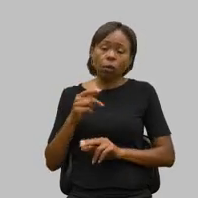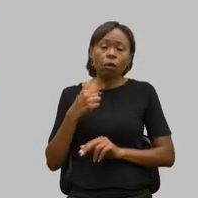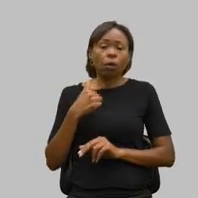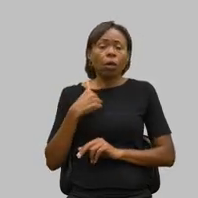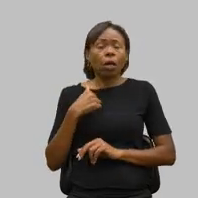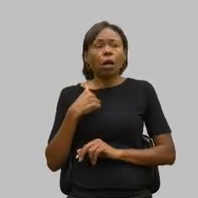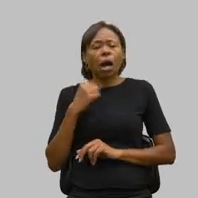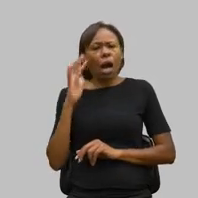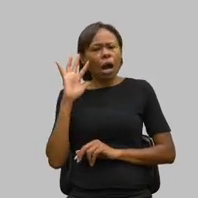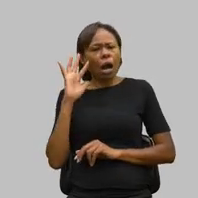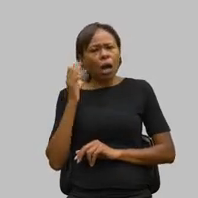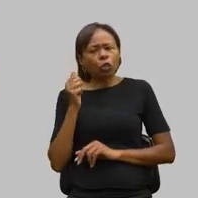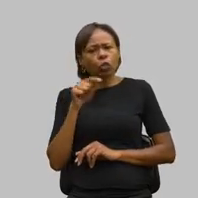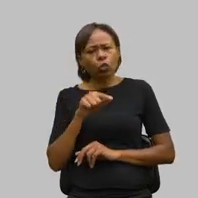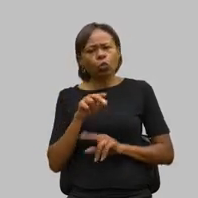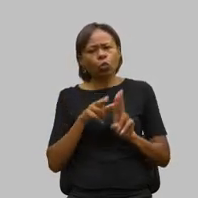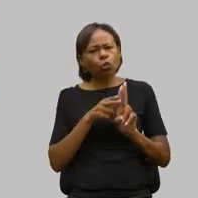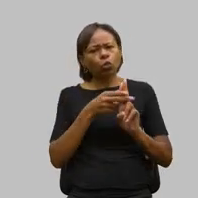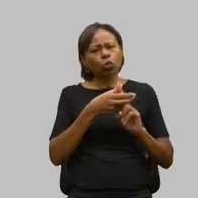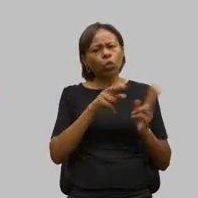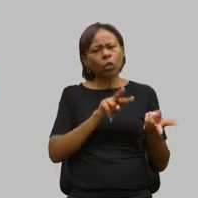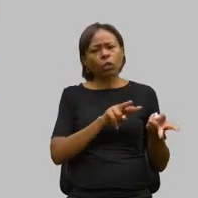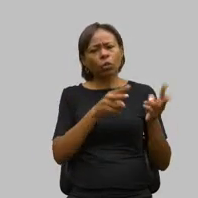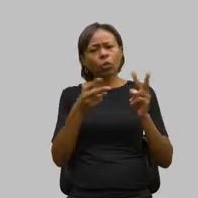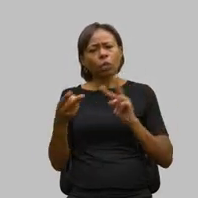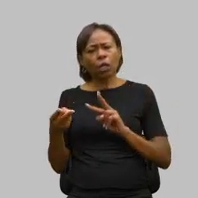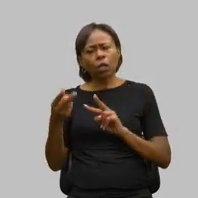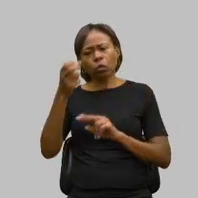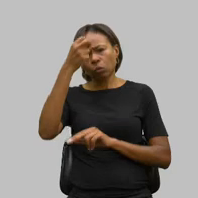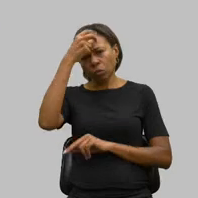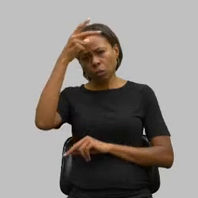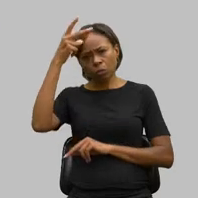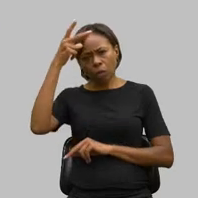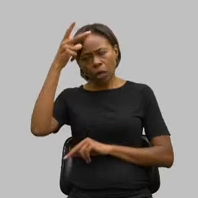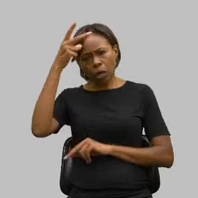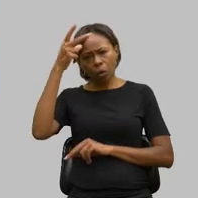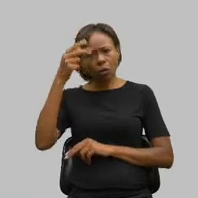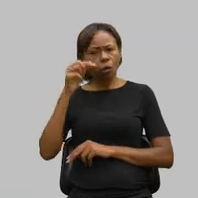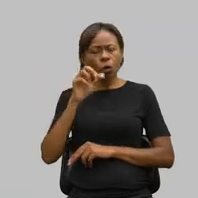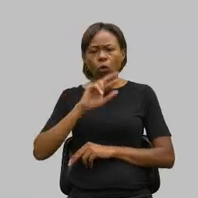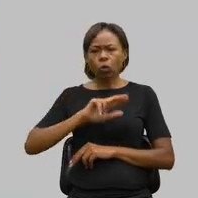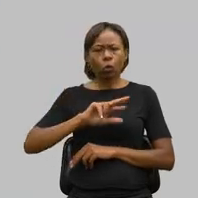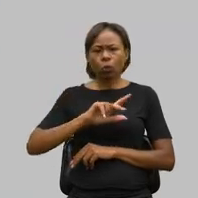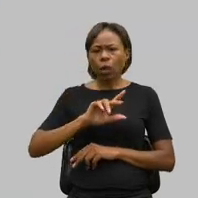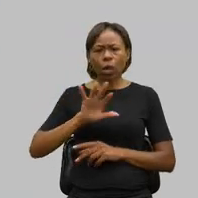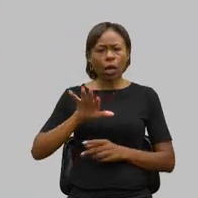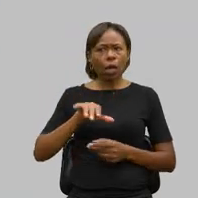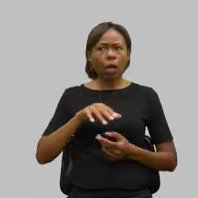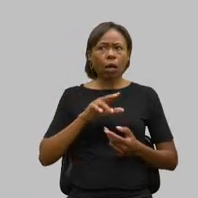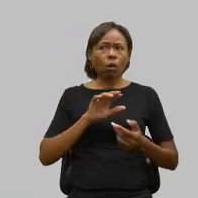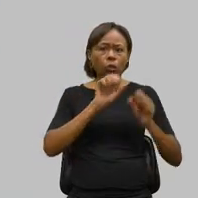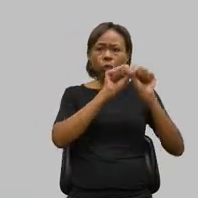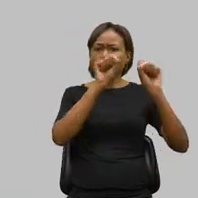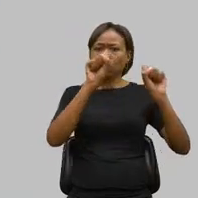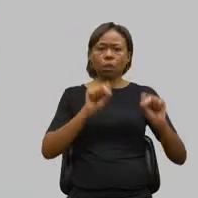quase que municipal. Ele está deixando de ser um sistema único e universal. hoje o paciente